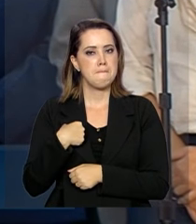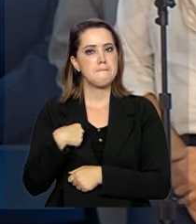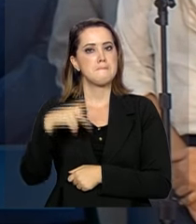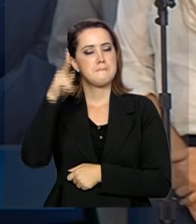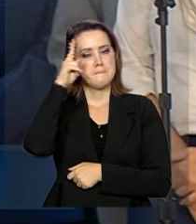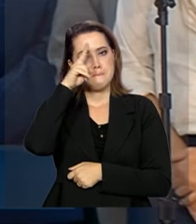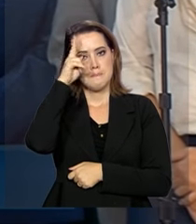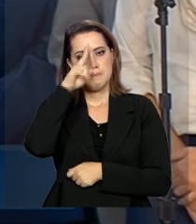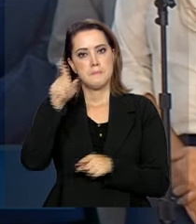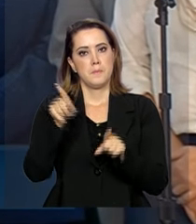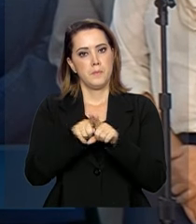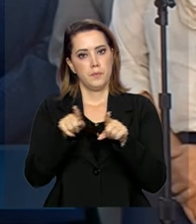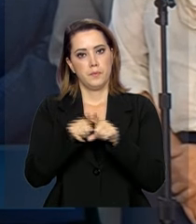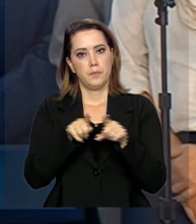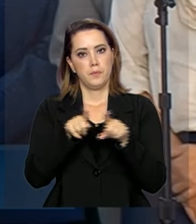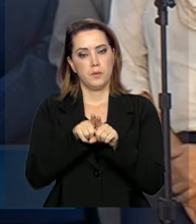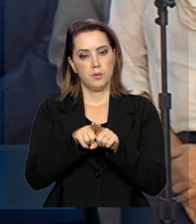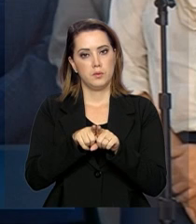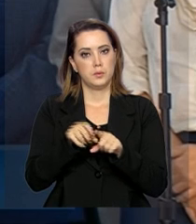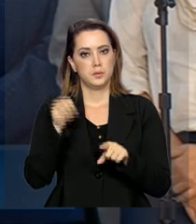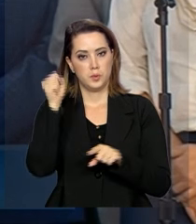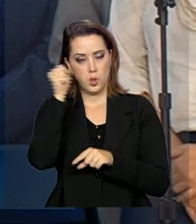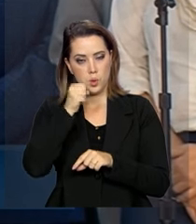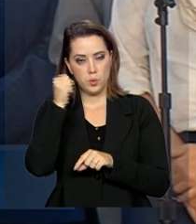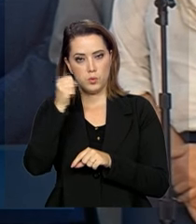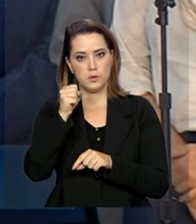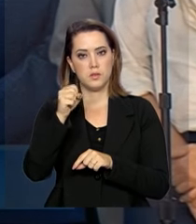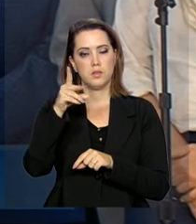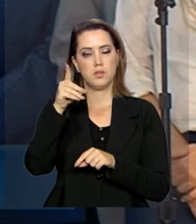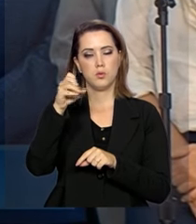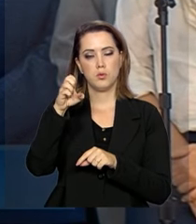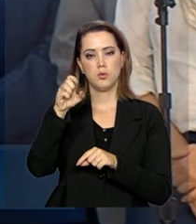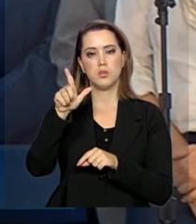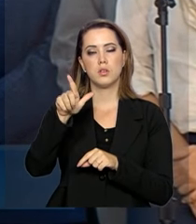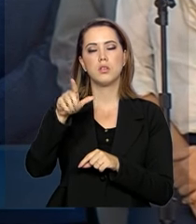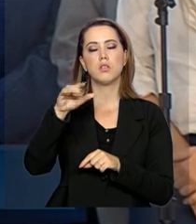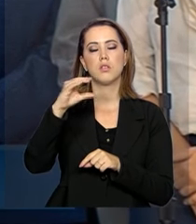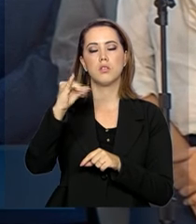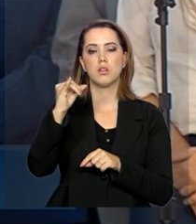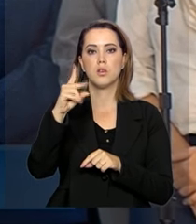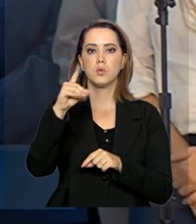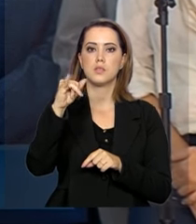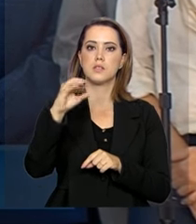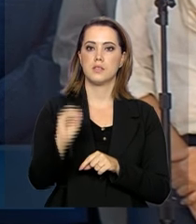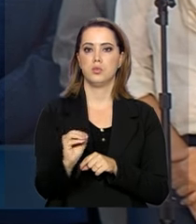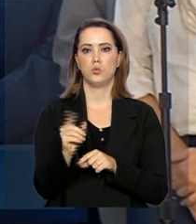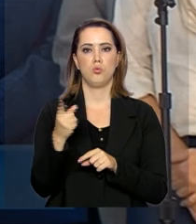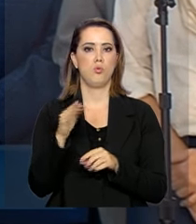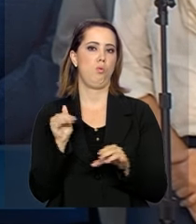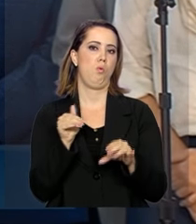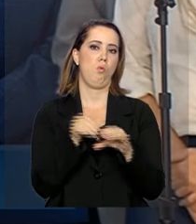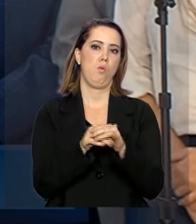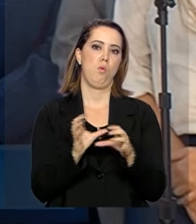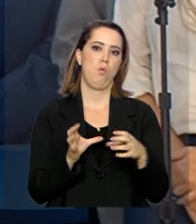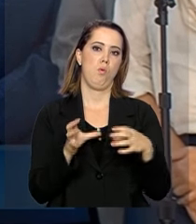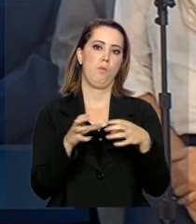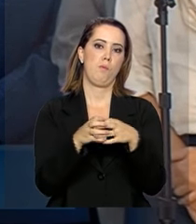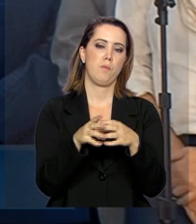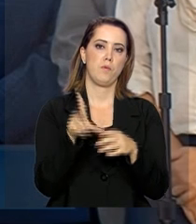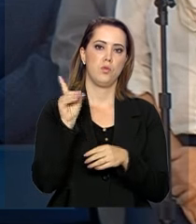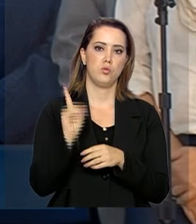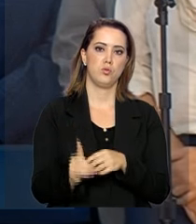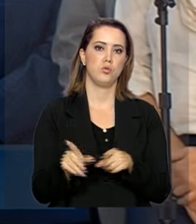que o senador Delcídio do Amaral não integrava nem a diretoria executiva e nem o conselho de administração